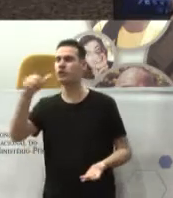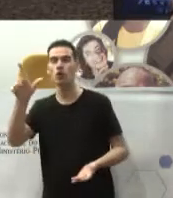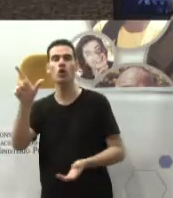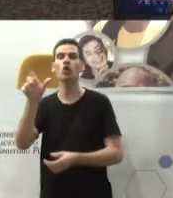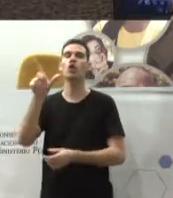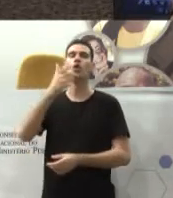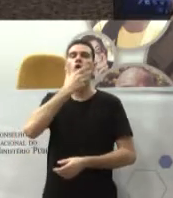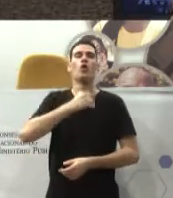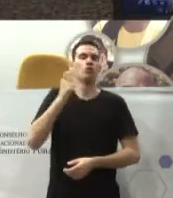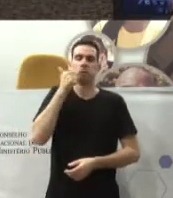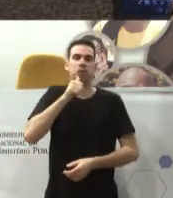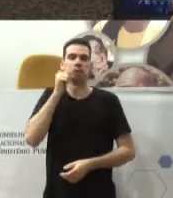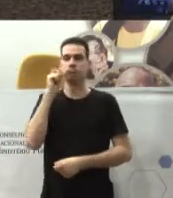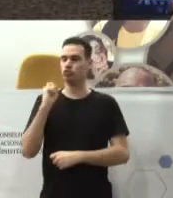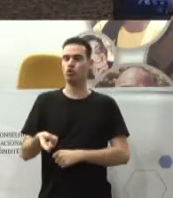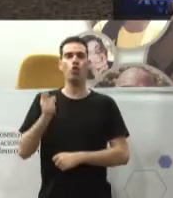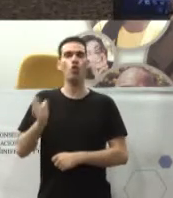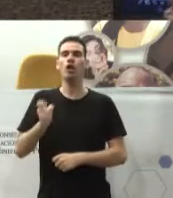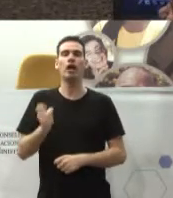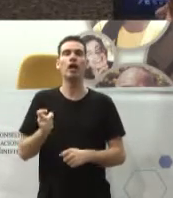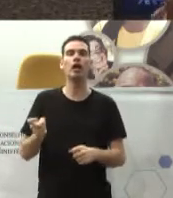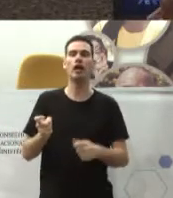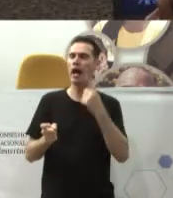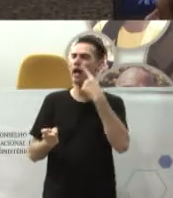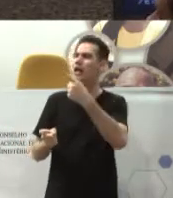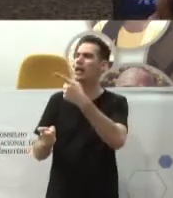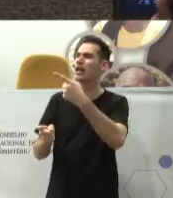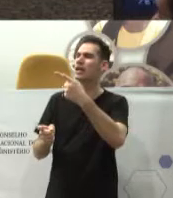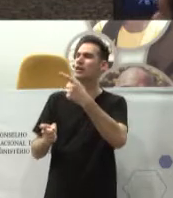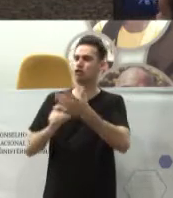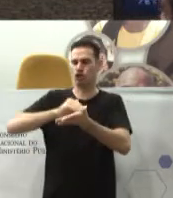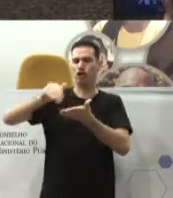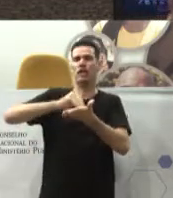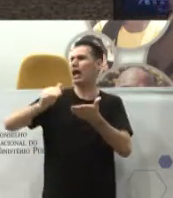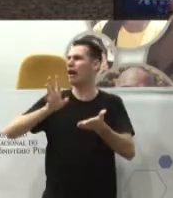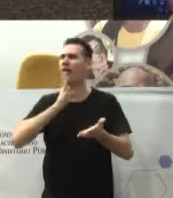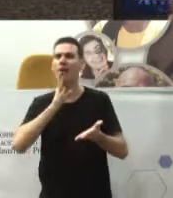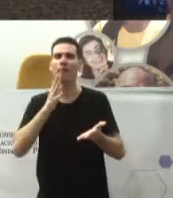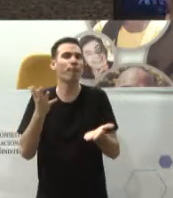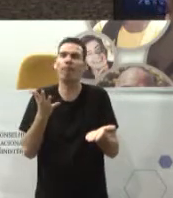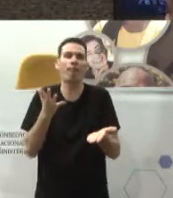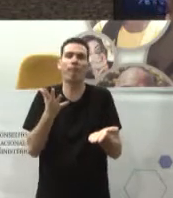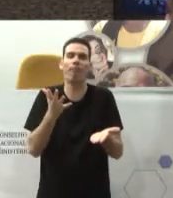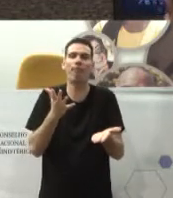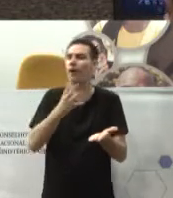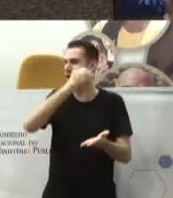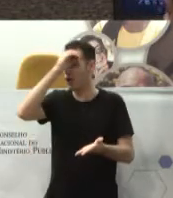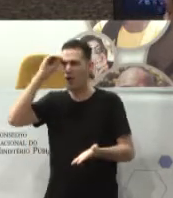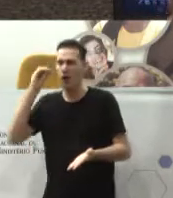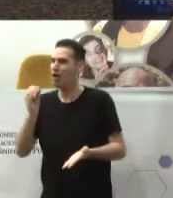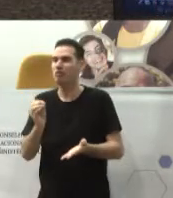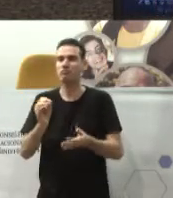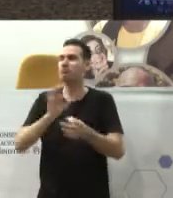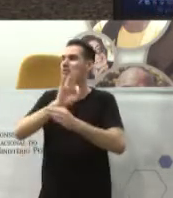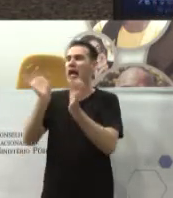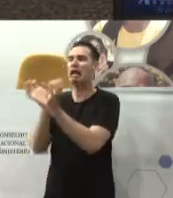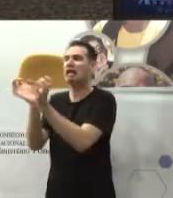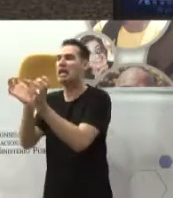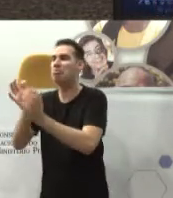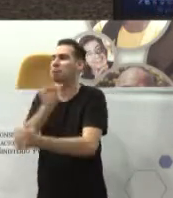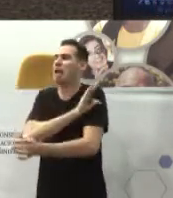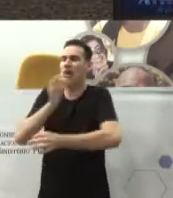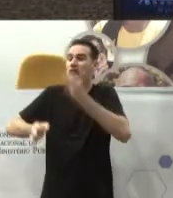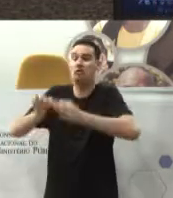vai chegar vai perguntar para quem? Que não conhece o secretário, não conhece o procurador, não conhece o regulador. Então, se nós criamos